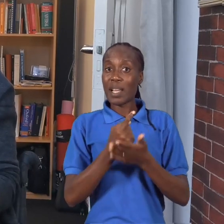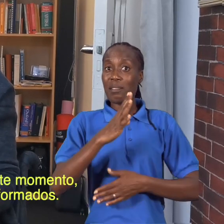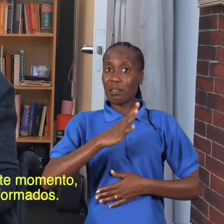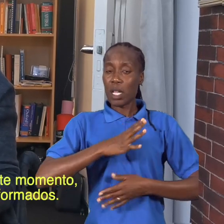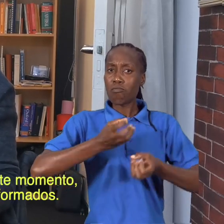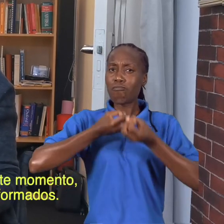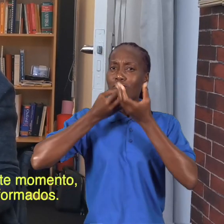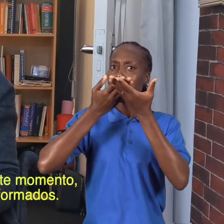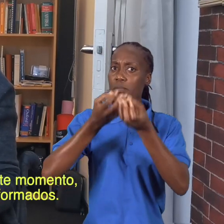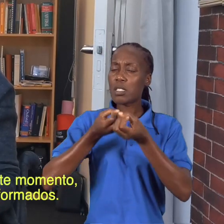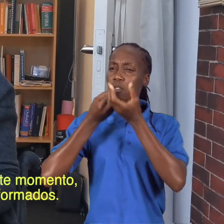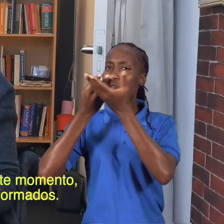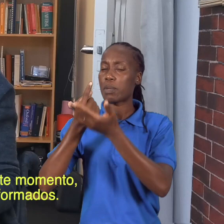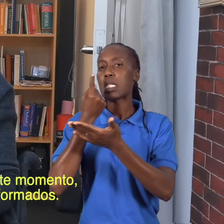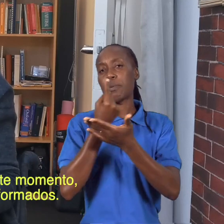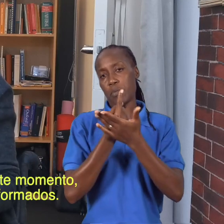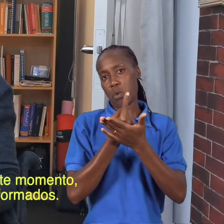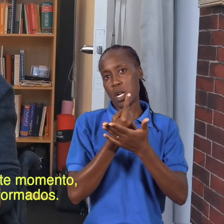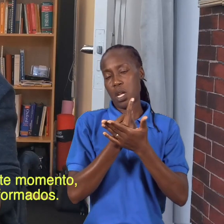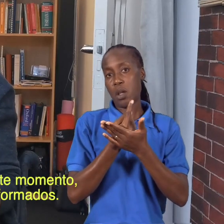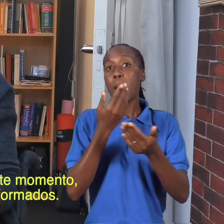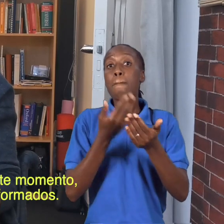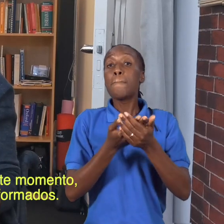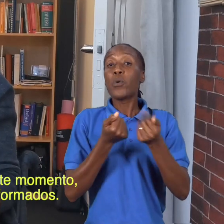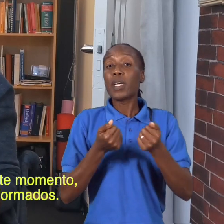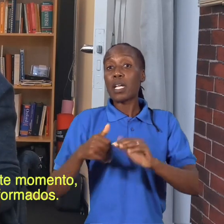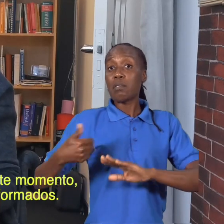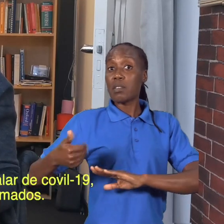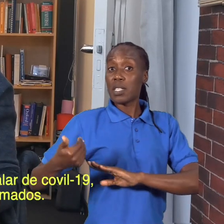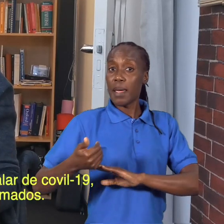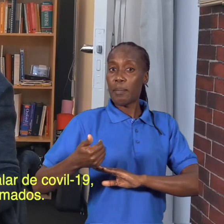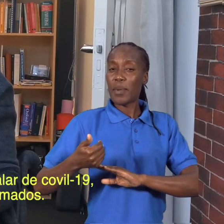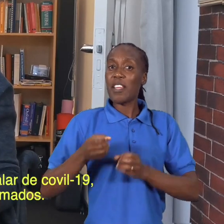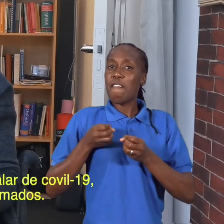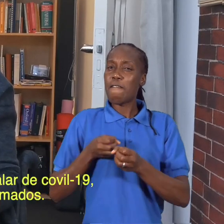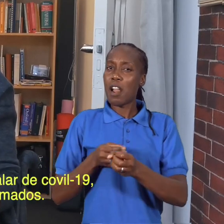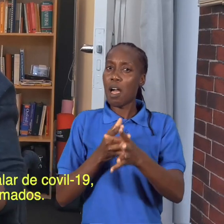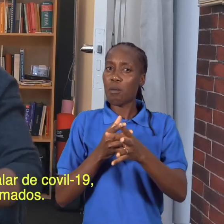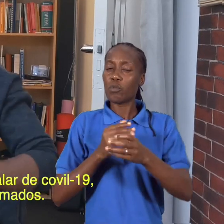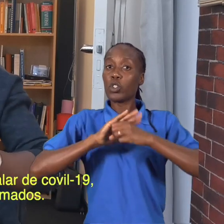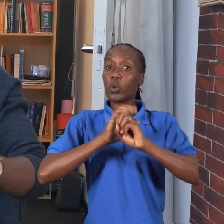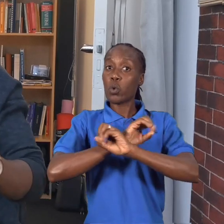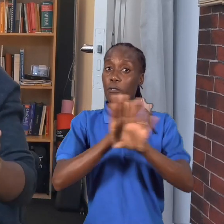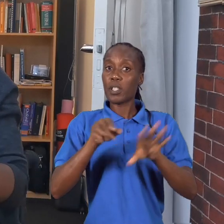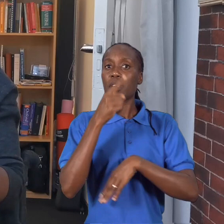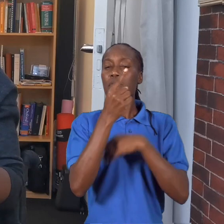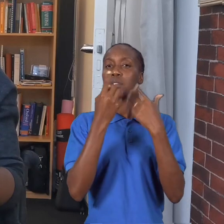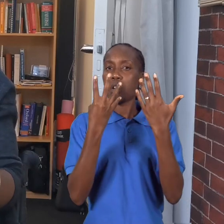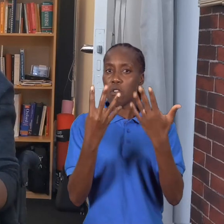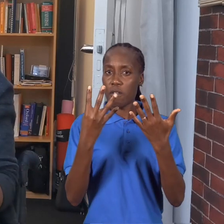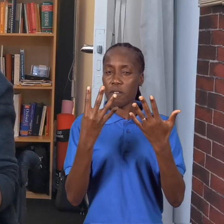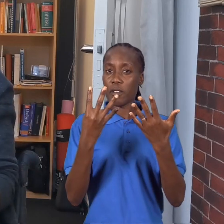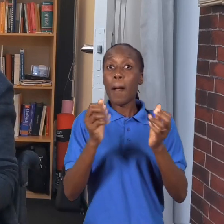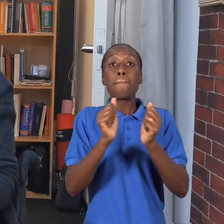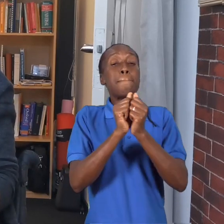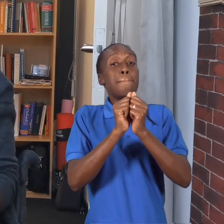mantermos-nos informados, claro, porque estamos constantemente a falar